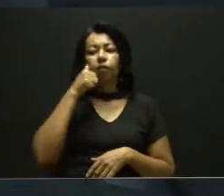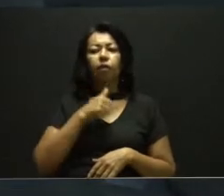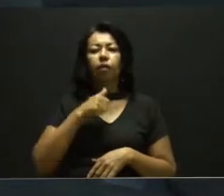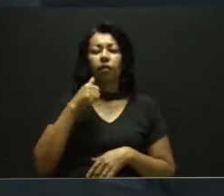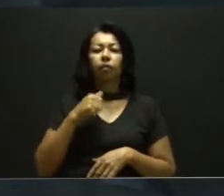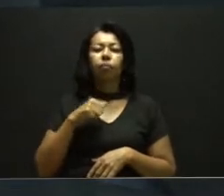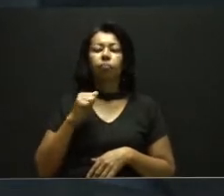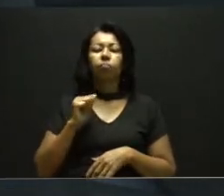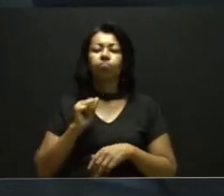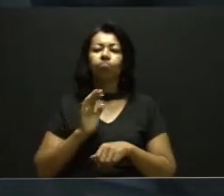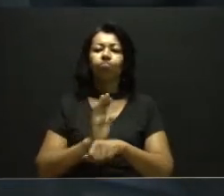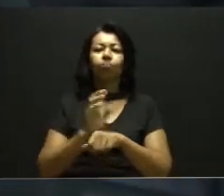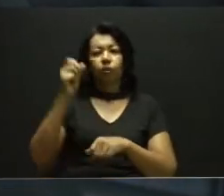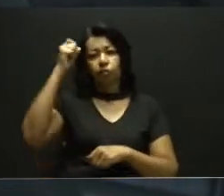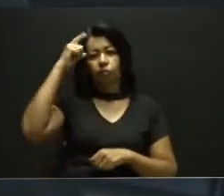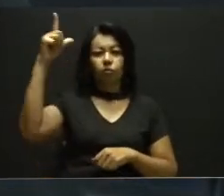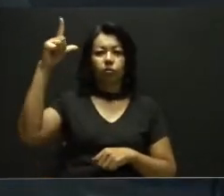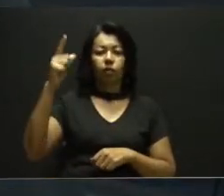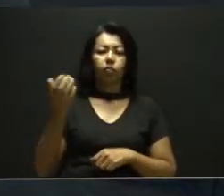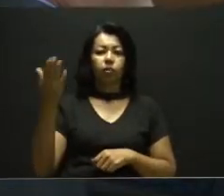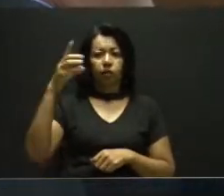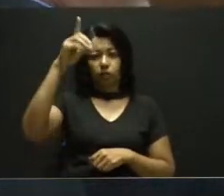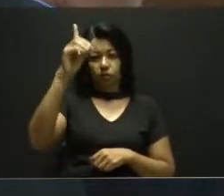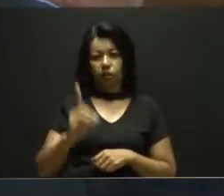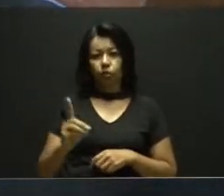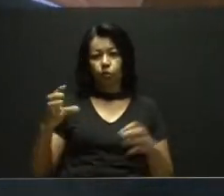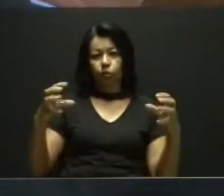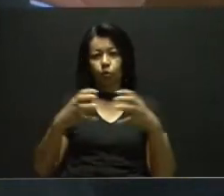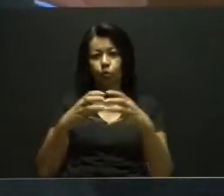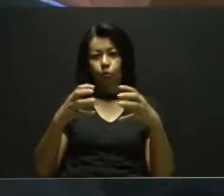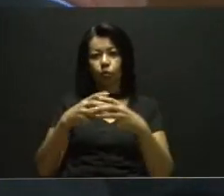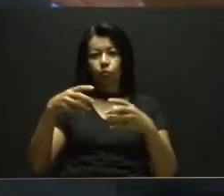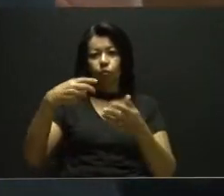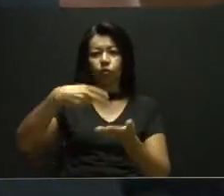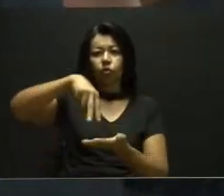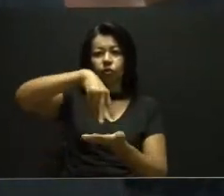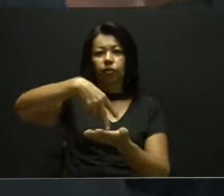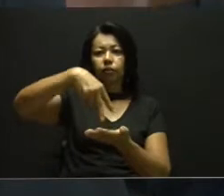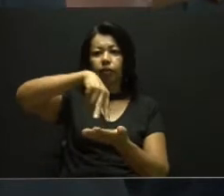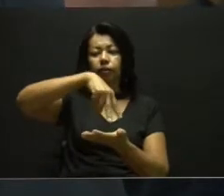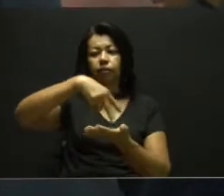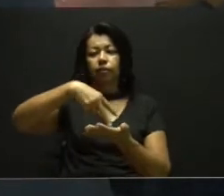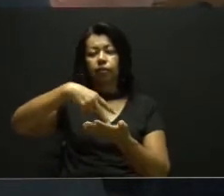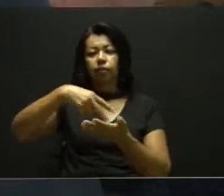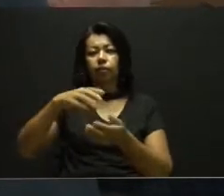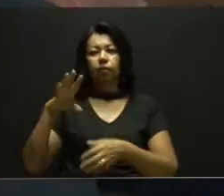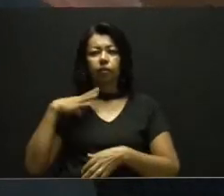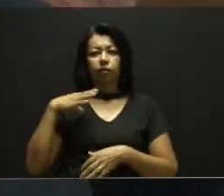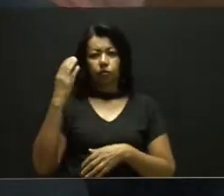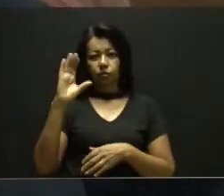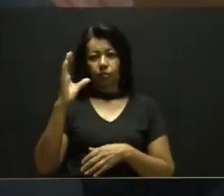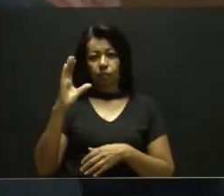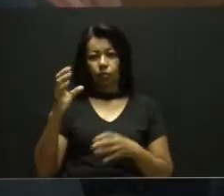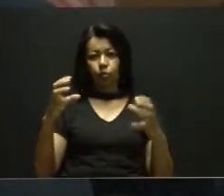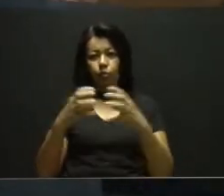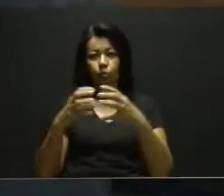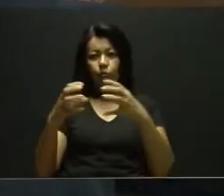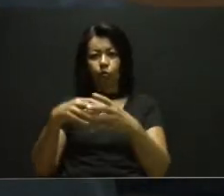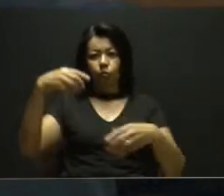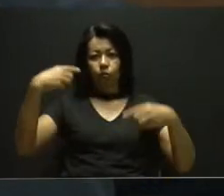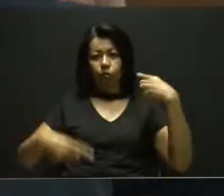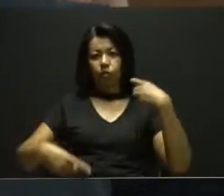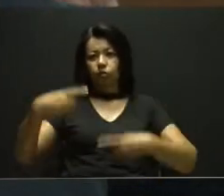cultural e estrutural da companhia de dança da cidade de cubatão os partidos políticos com